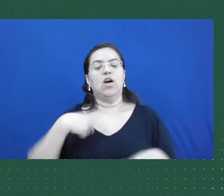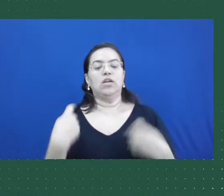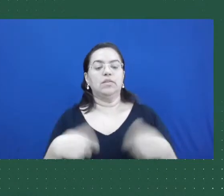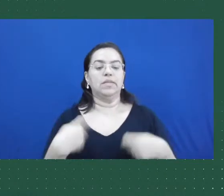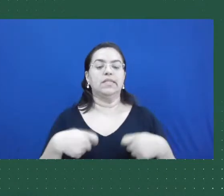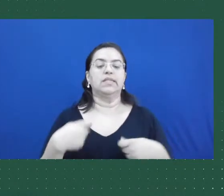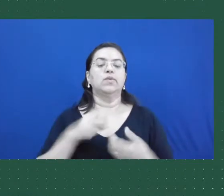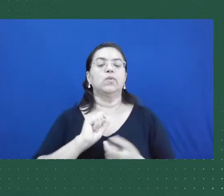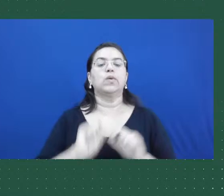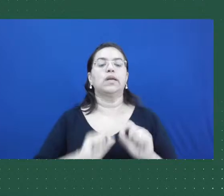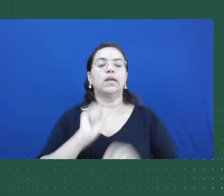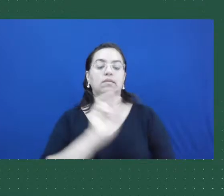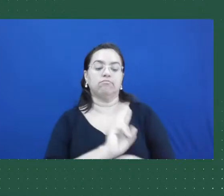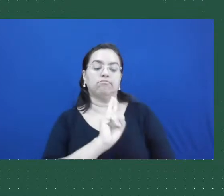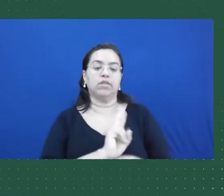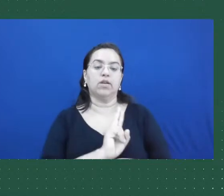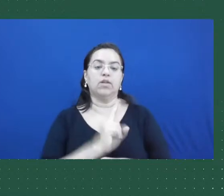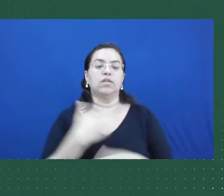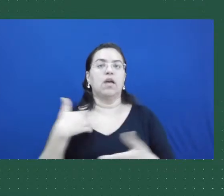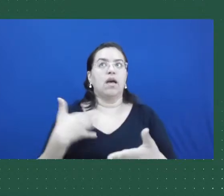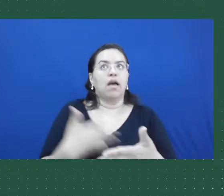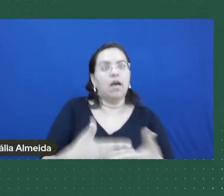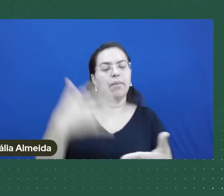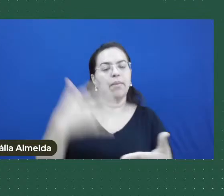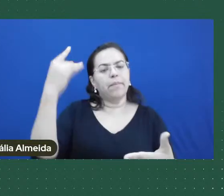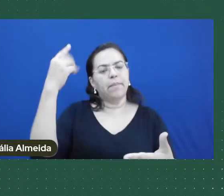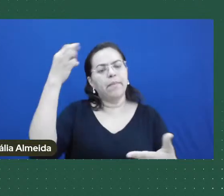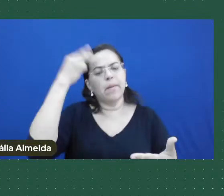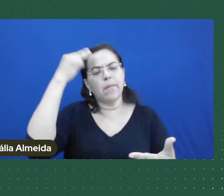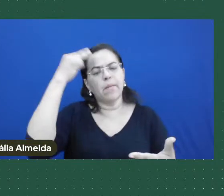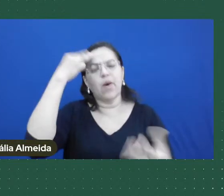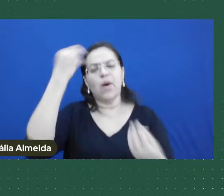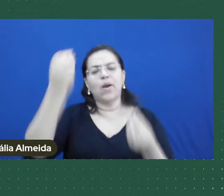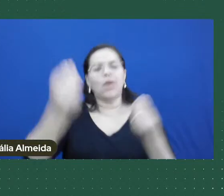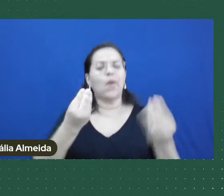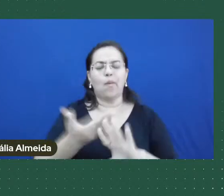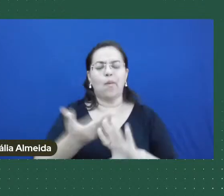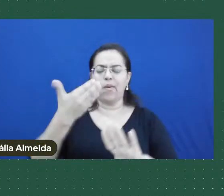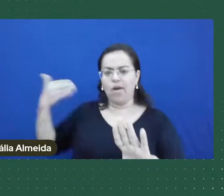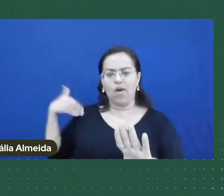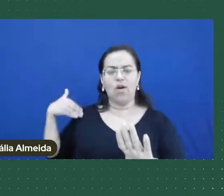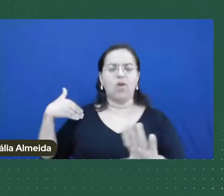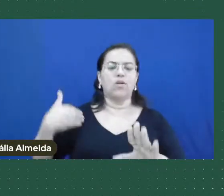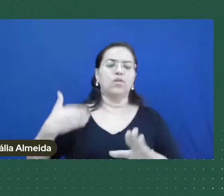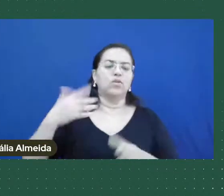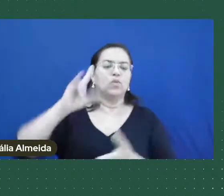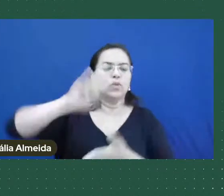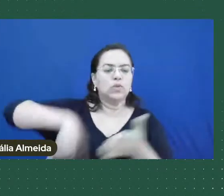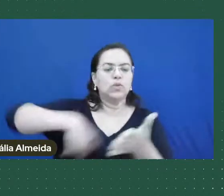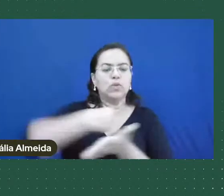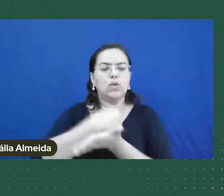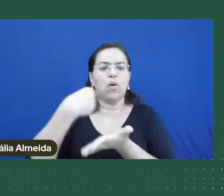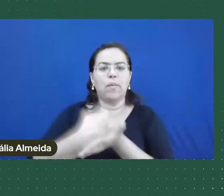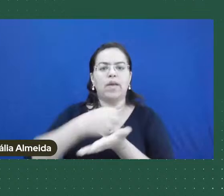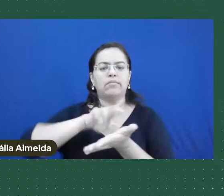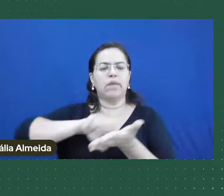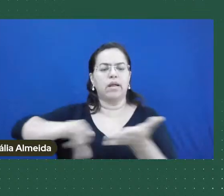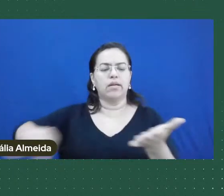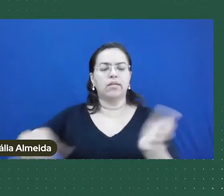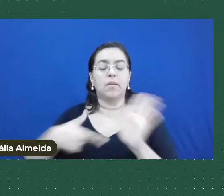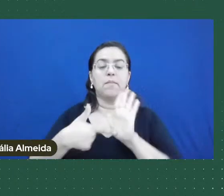de preservar a memória documental com transparência e permitindo acesso ao cidadão comum,